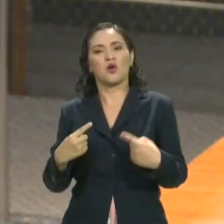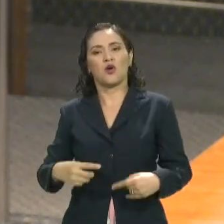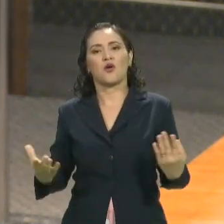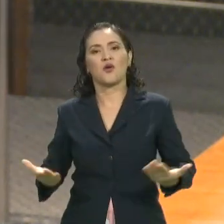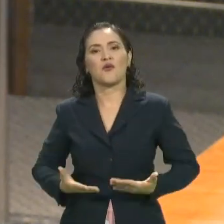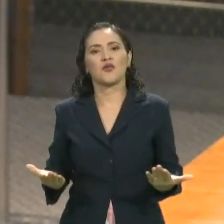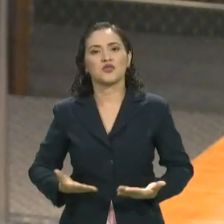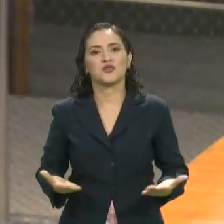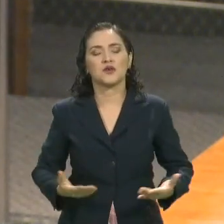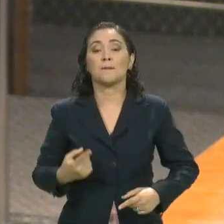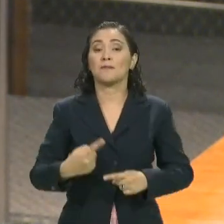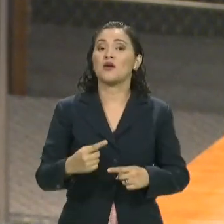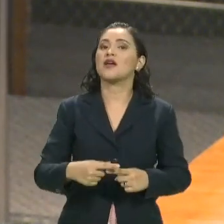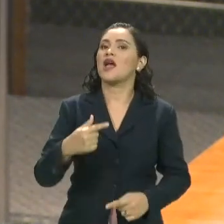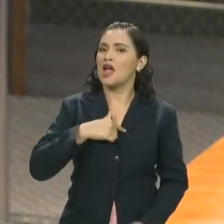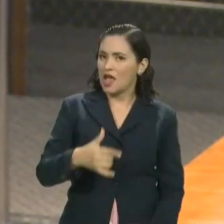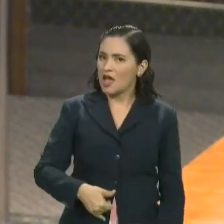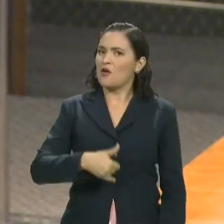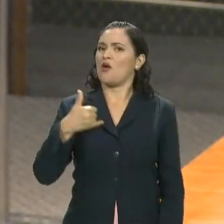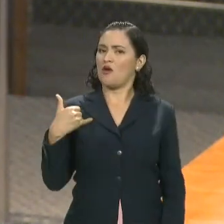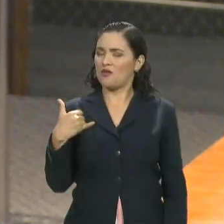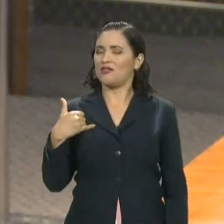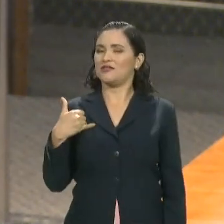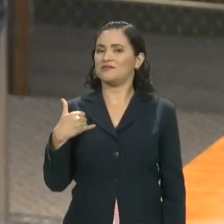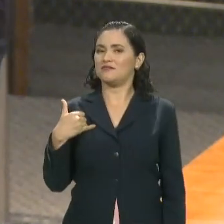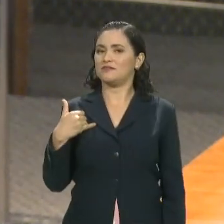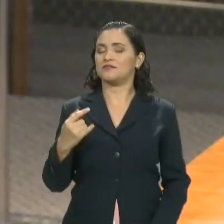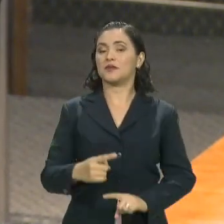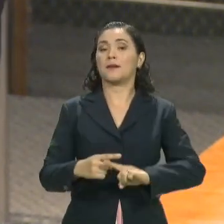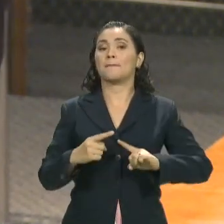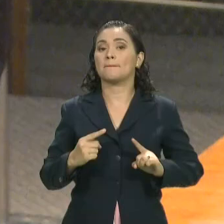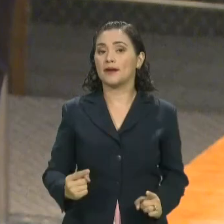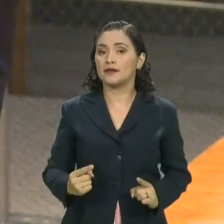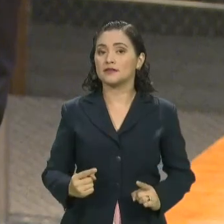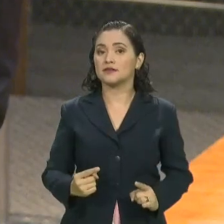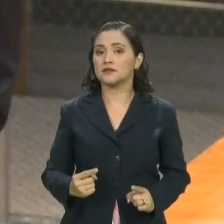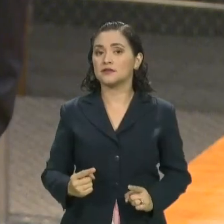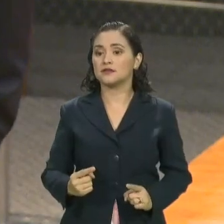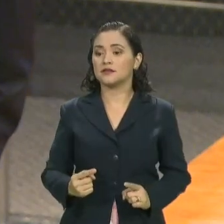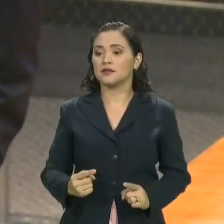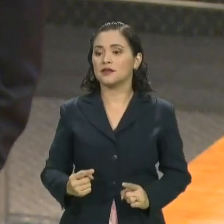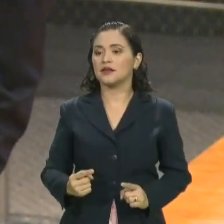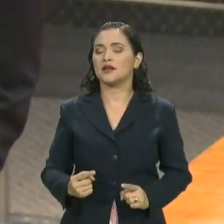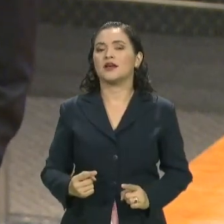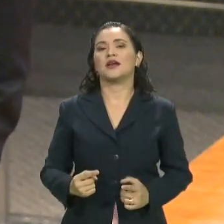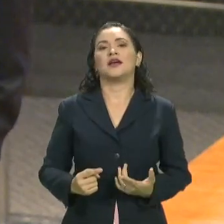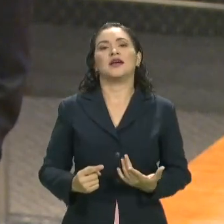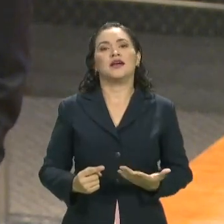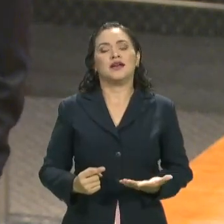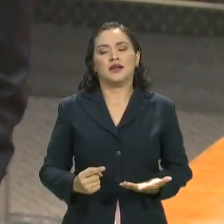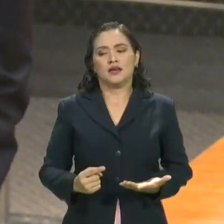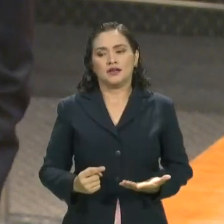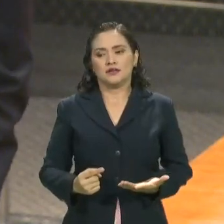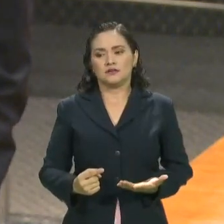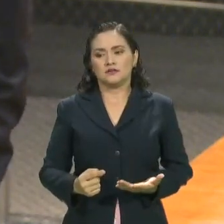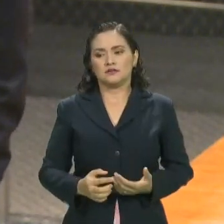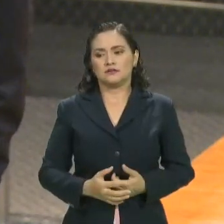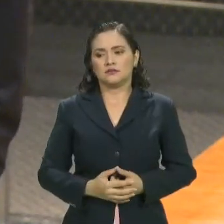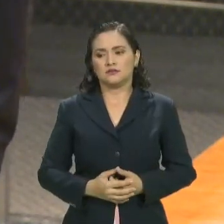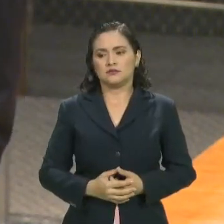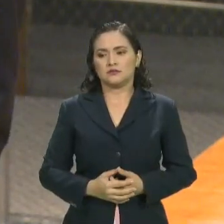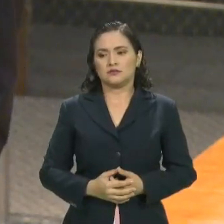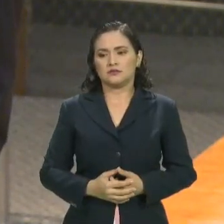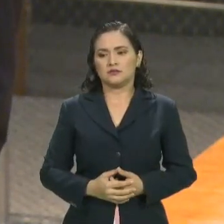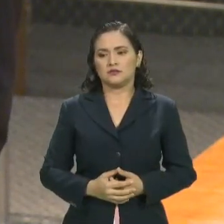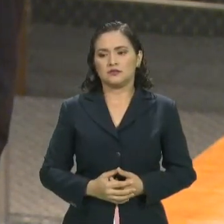porque eu fiquei. Mas isso aqui, não me negue quanto silêncio para poder ouvir, quanta ausência